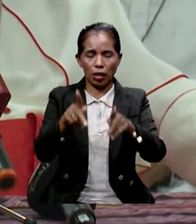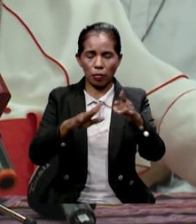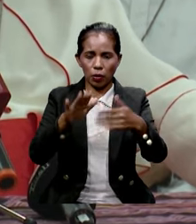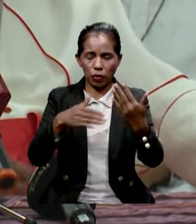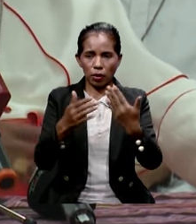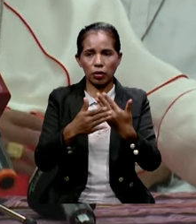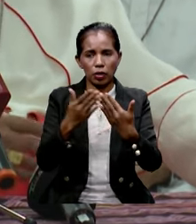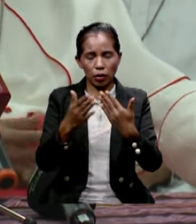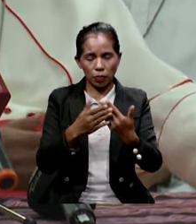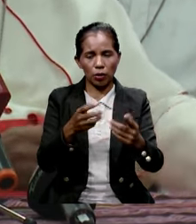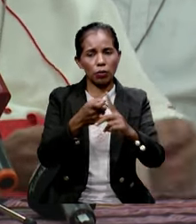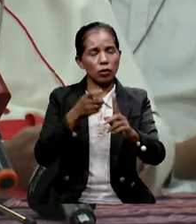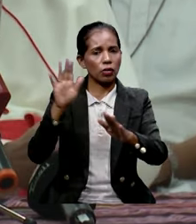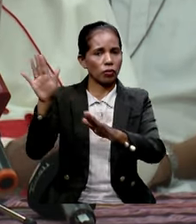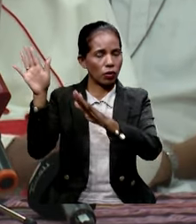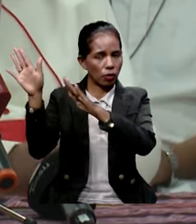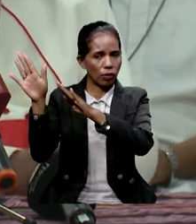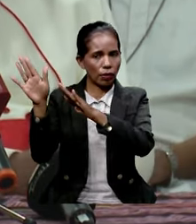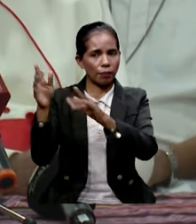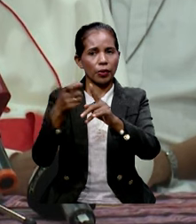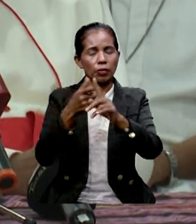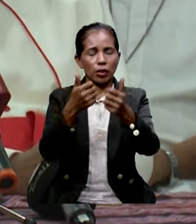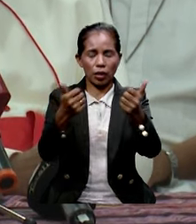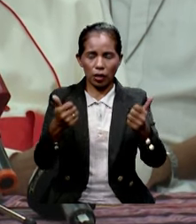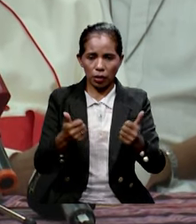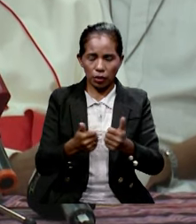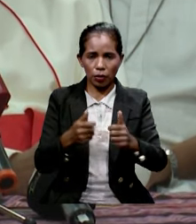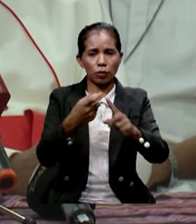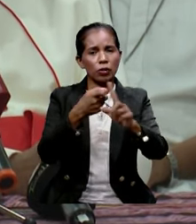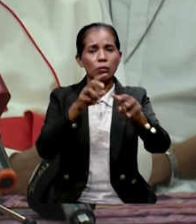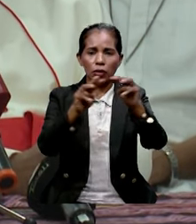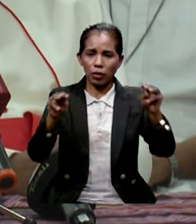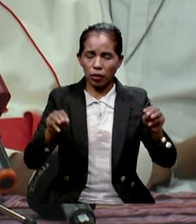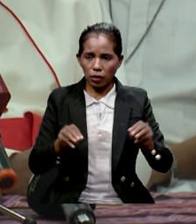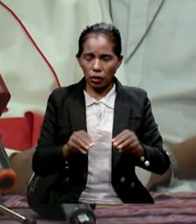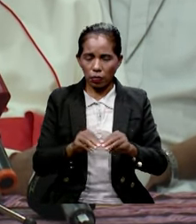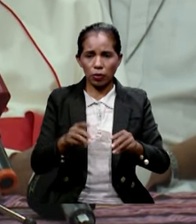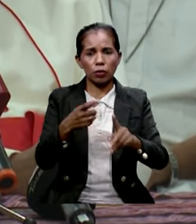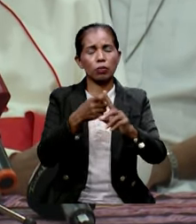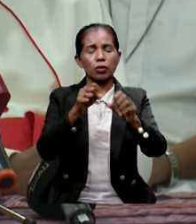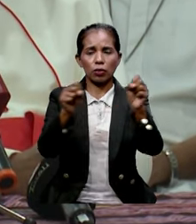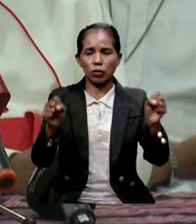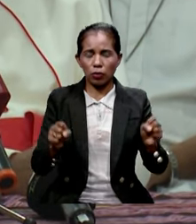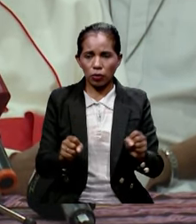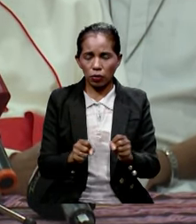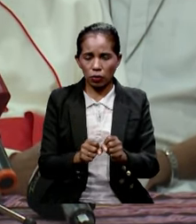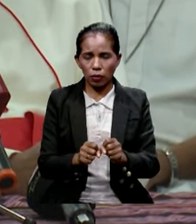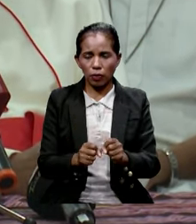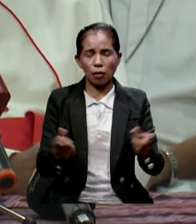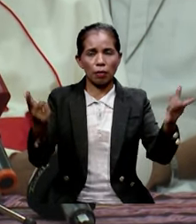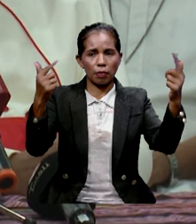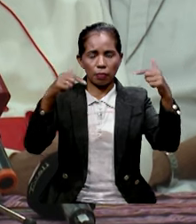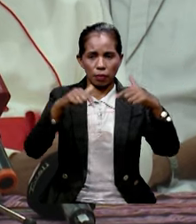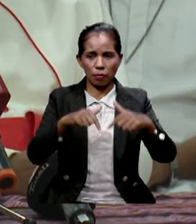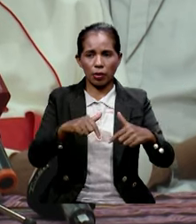simples, das montanhas, das aldeias, dos municípios, dos sucos mais longe,